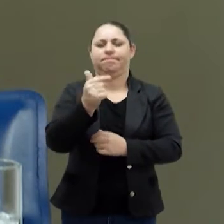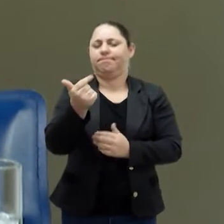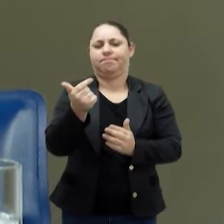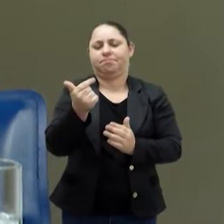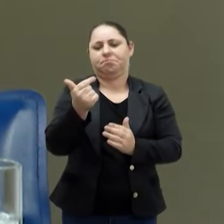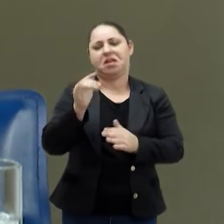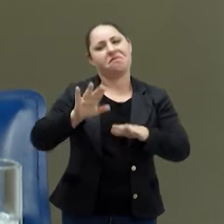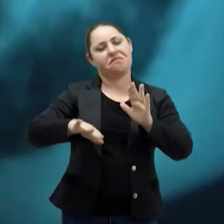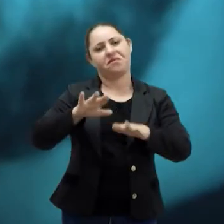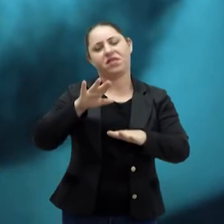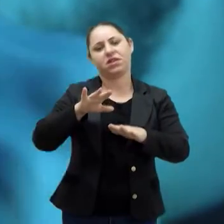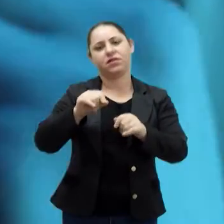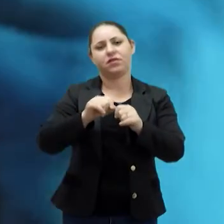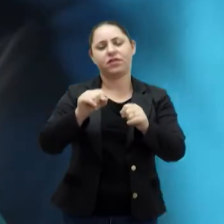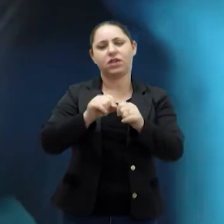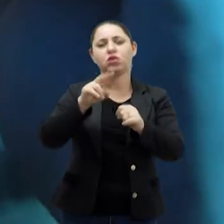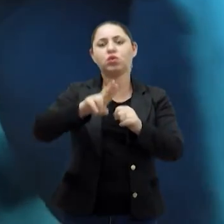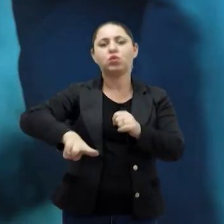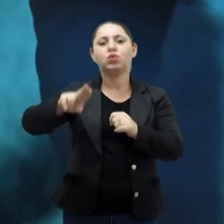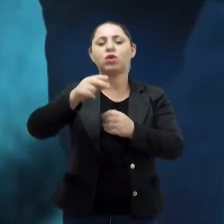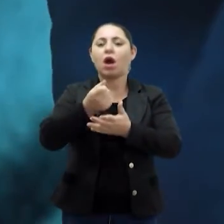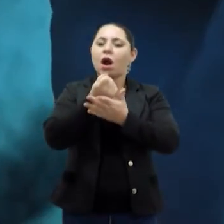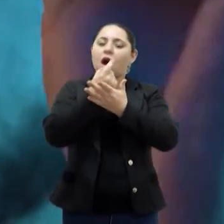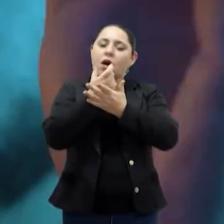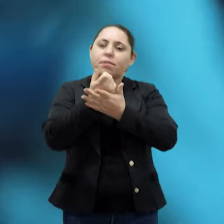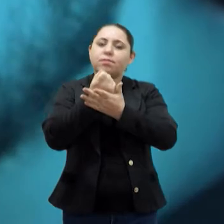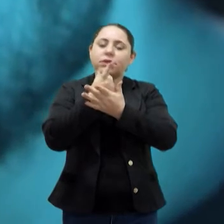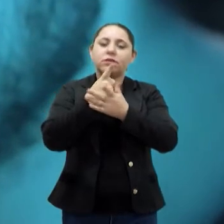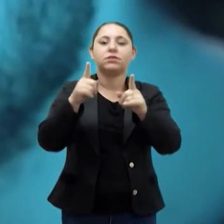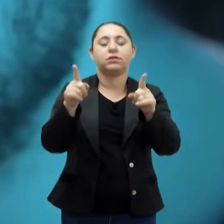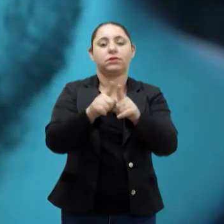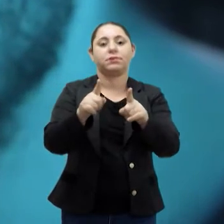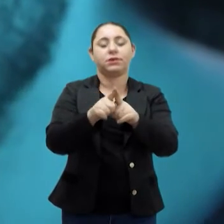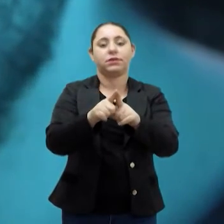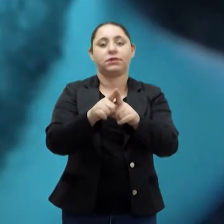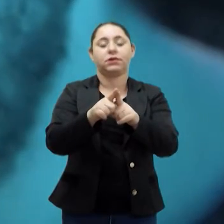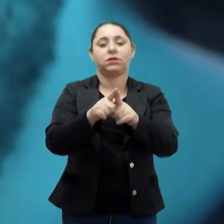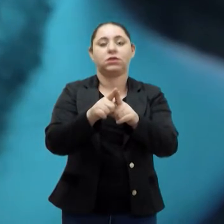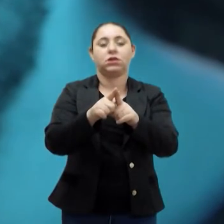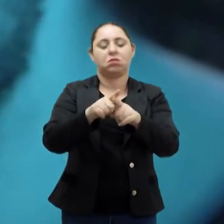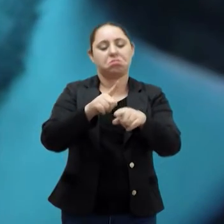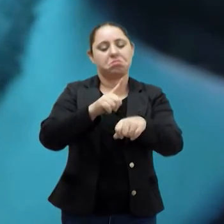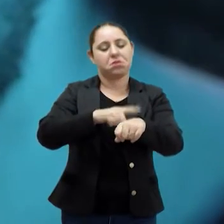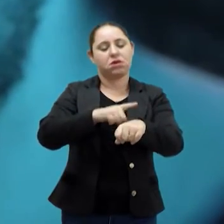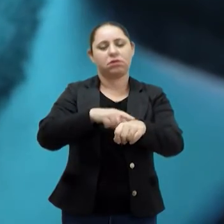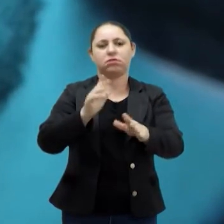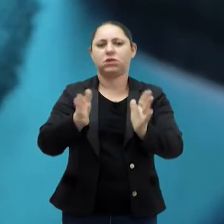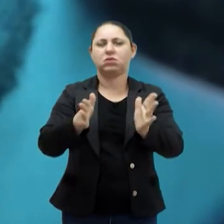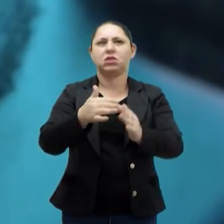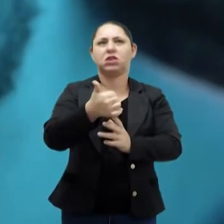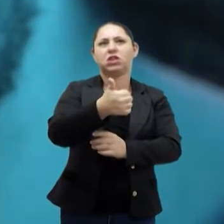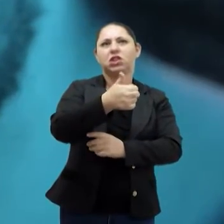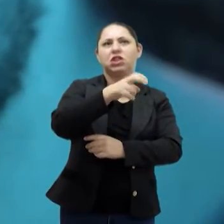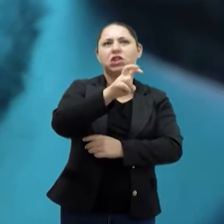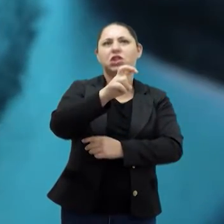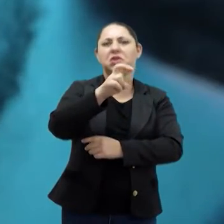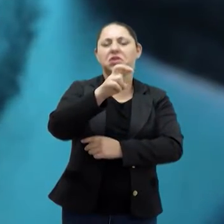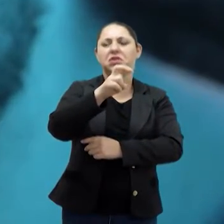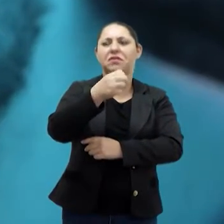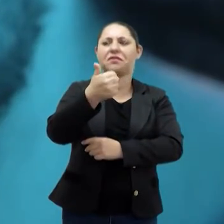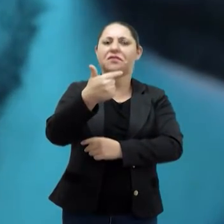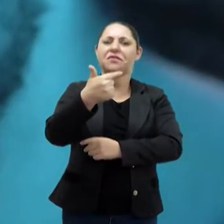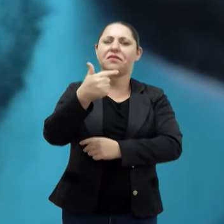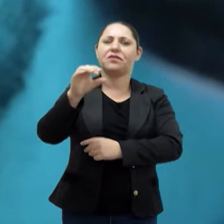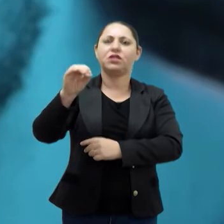não, a gente faz um uso de analgesia, o procedimento dura em média em torno de 15 a